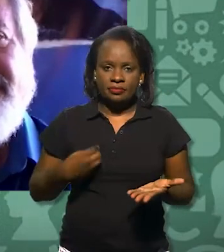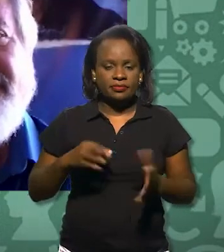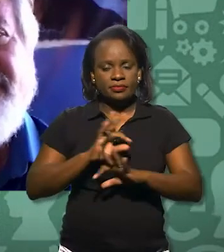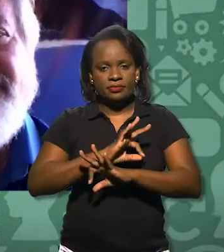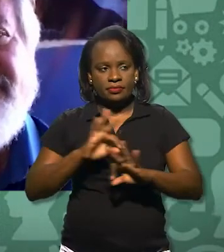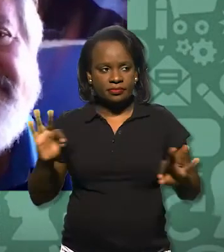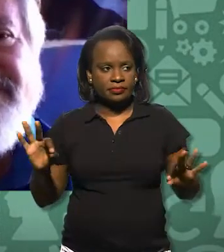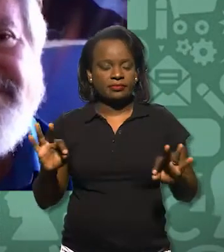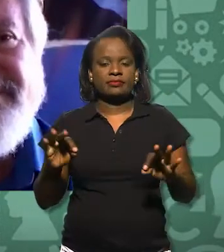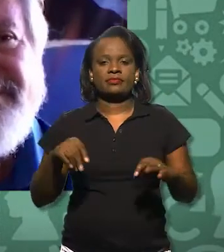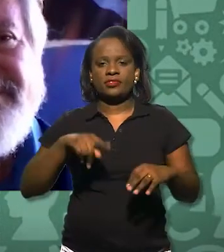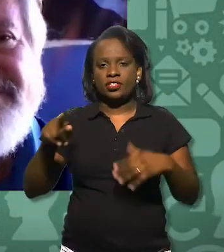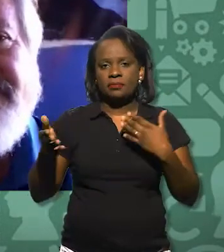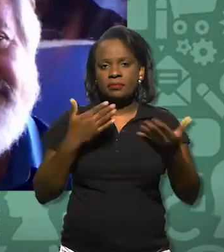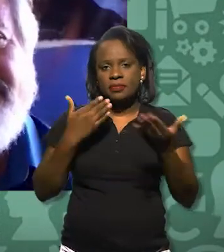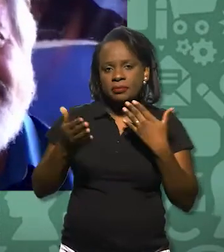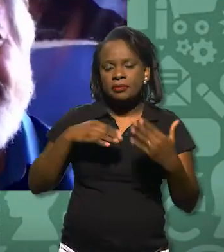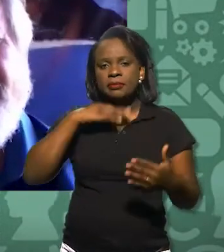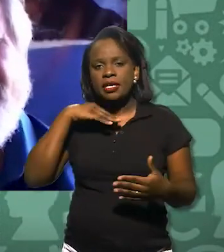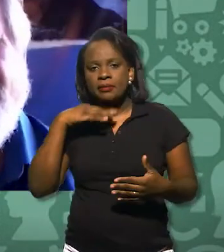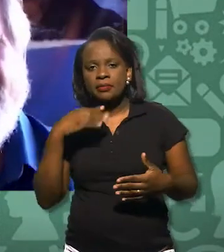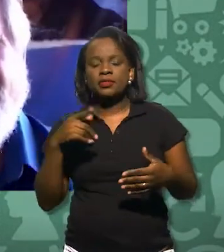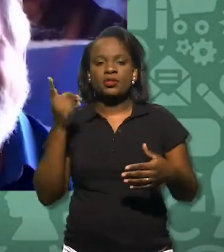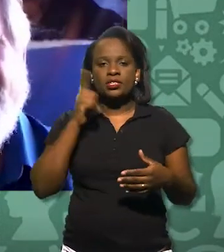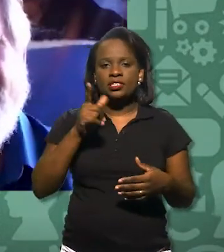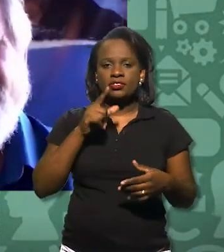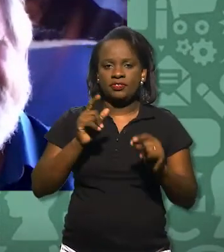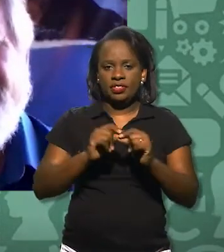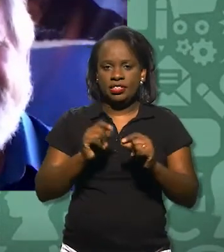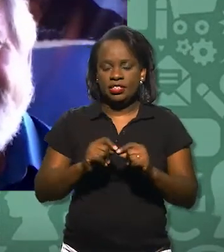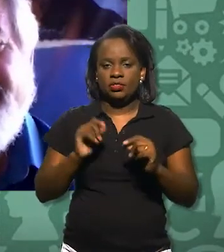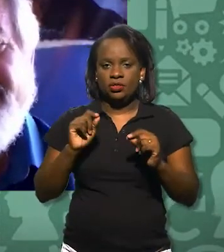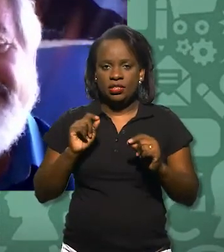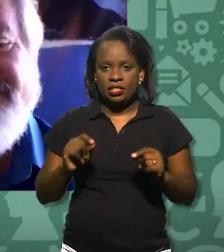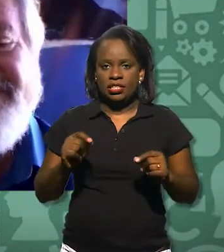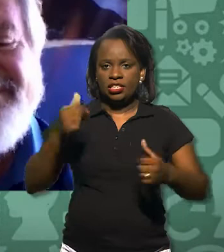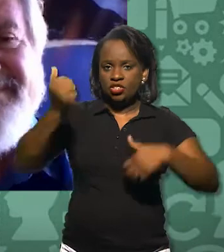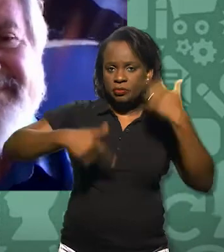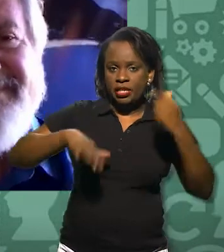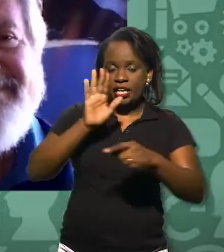de vocês. Foi ótimo o nosso bate-papo. A gente conseguiu aí fazer, né,